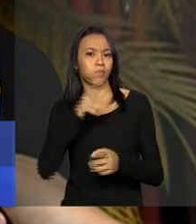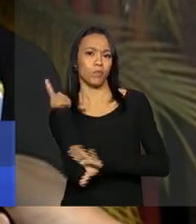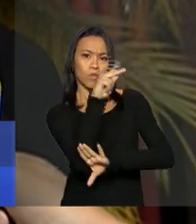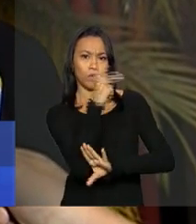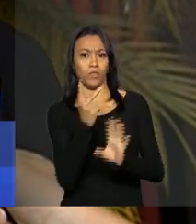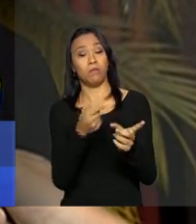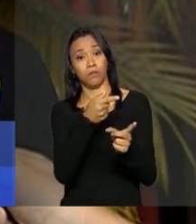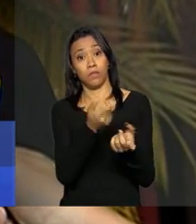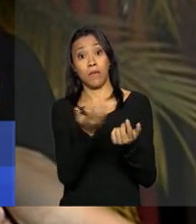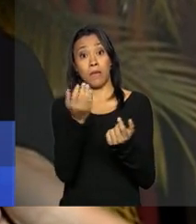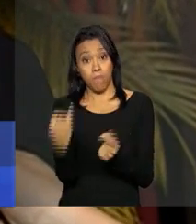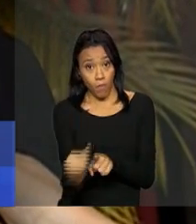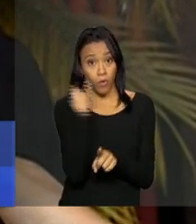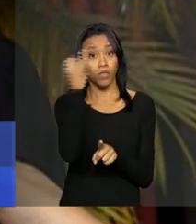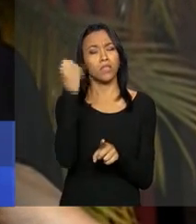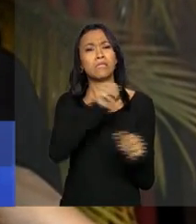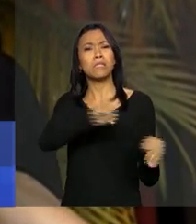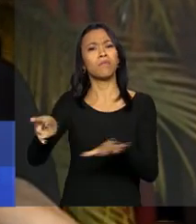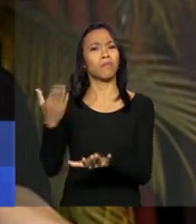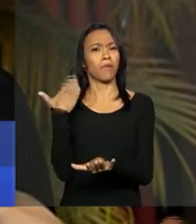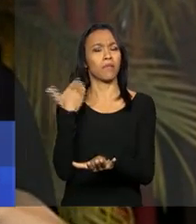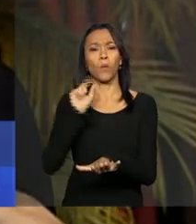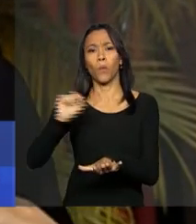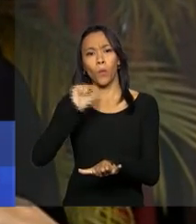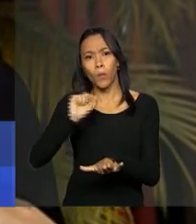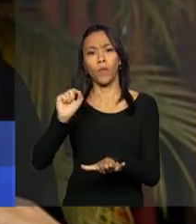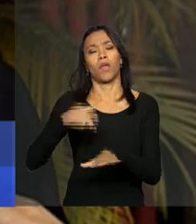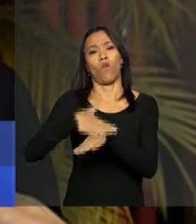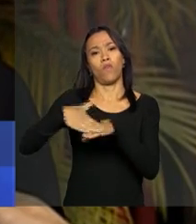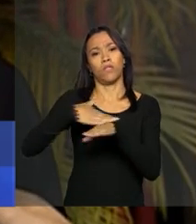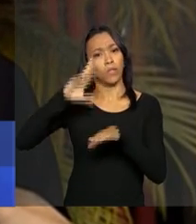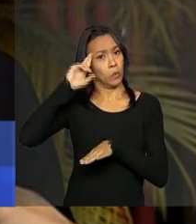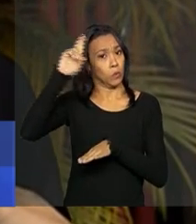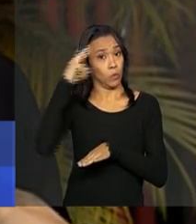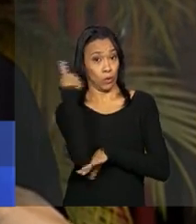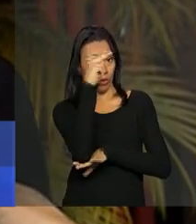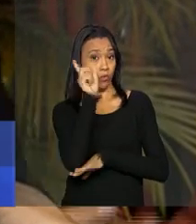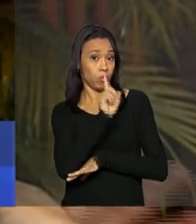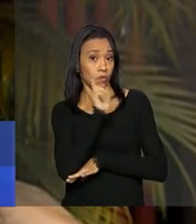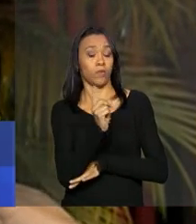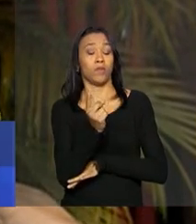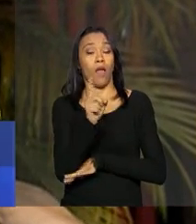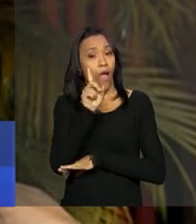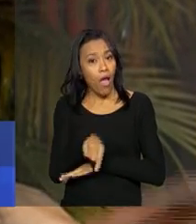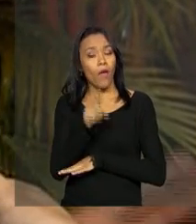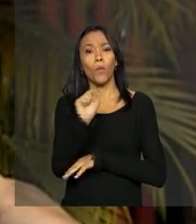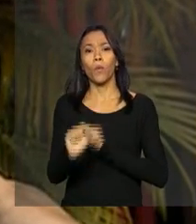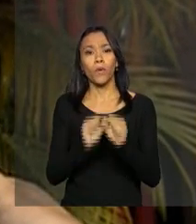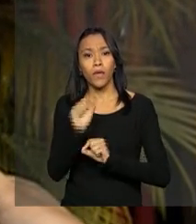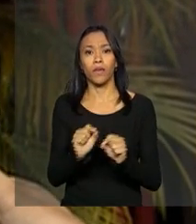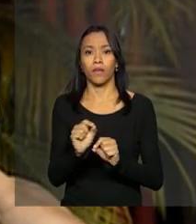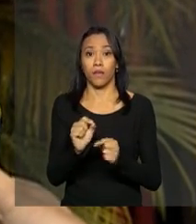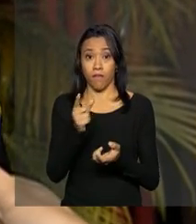importante nós tivemos a semana passada discutindo com a diretoria do enaid e isso vai ser alocado tanto